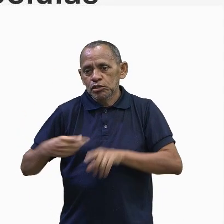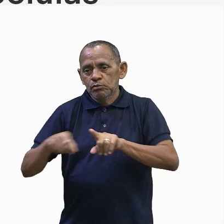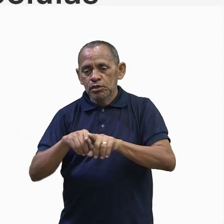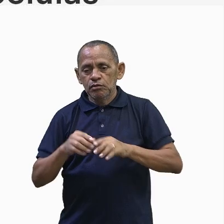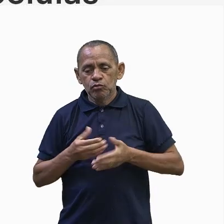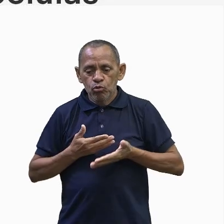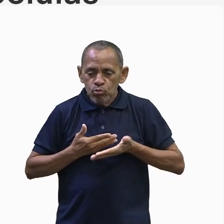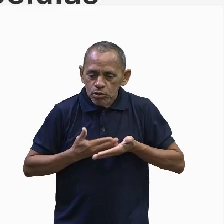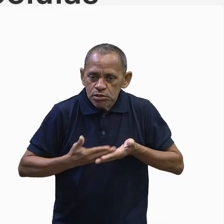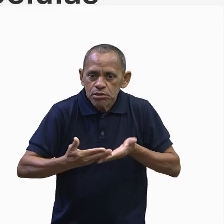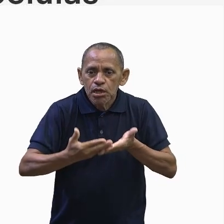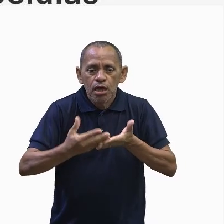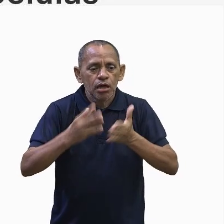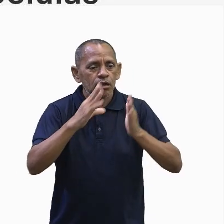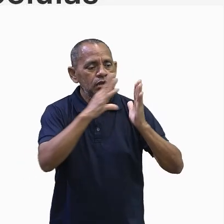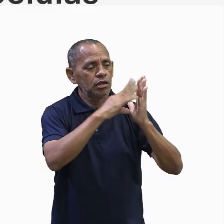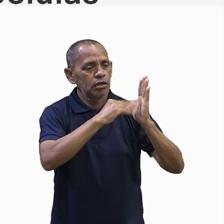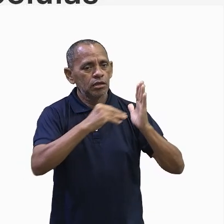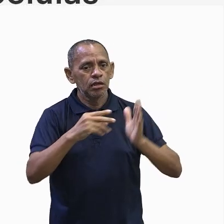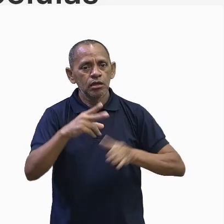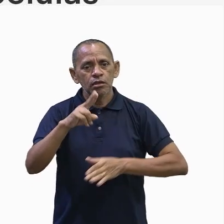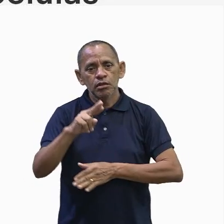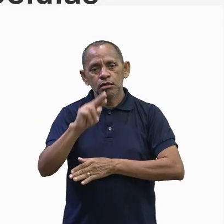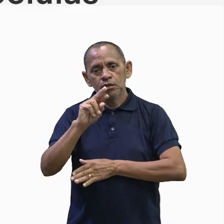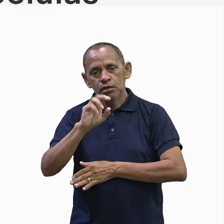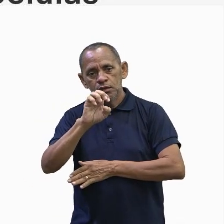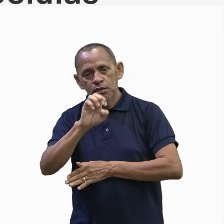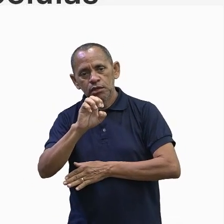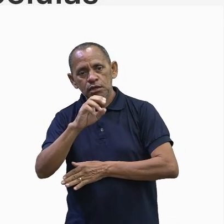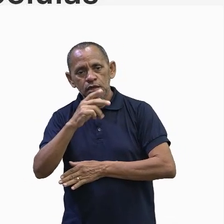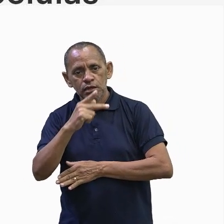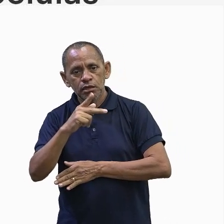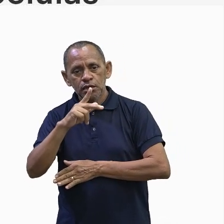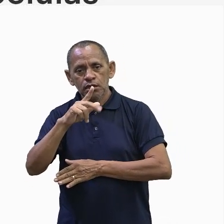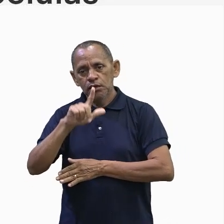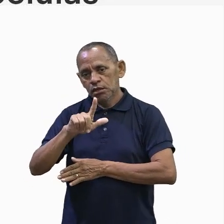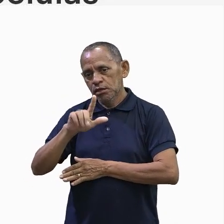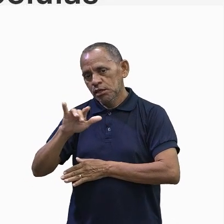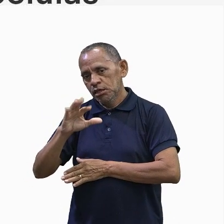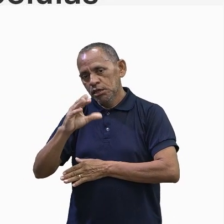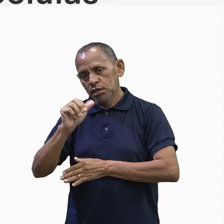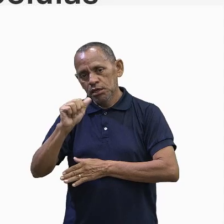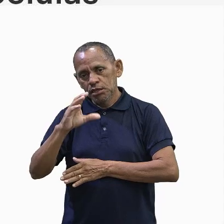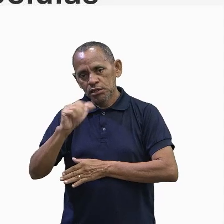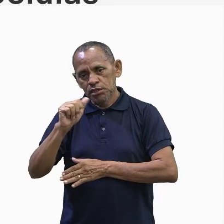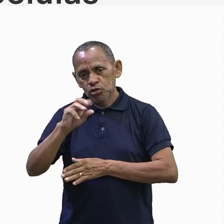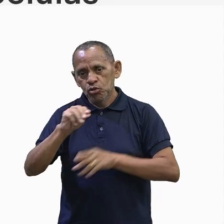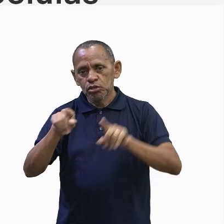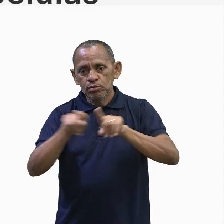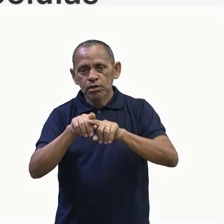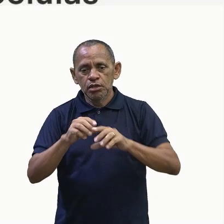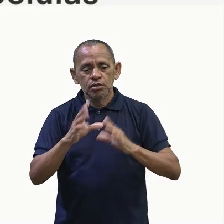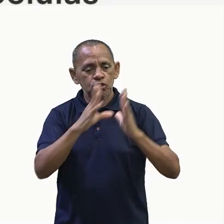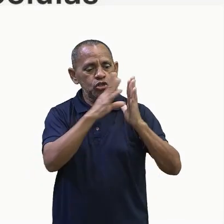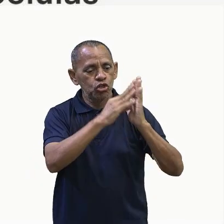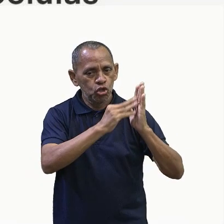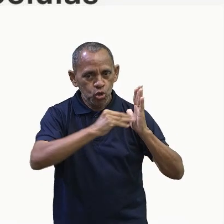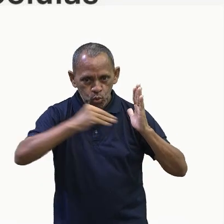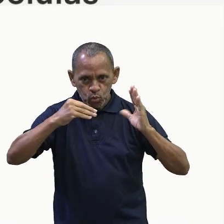a replicação. A replicação ela é também chamada de duplicação do